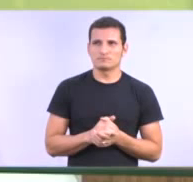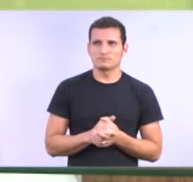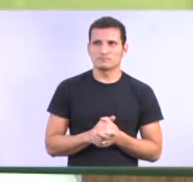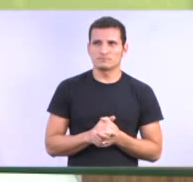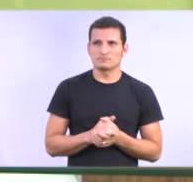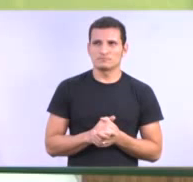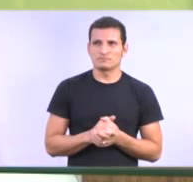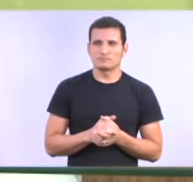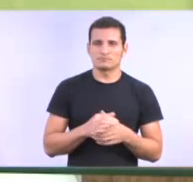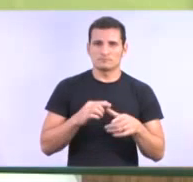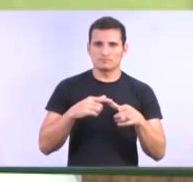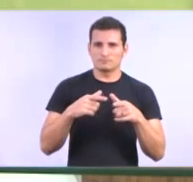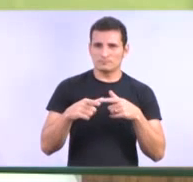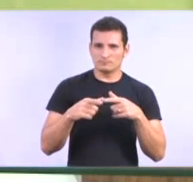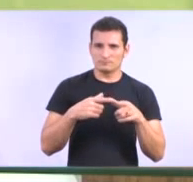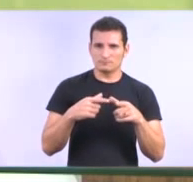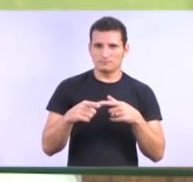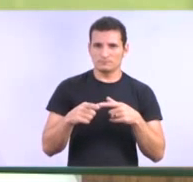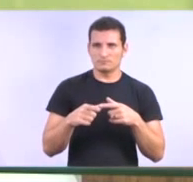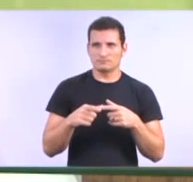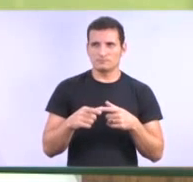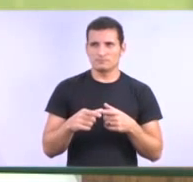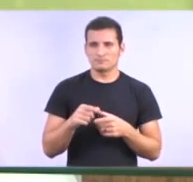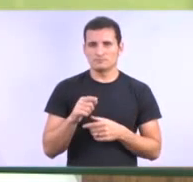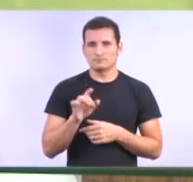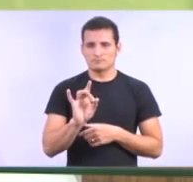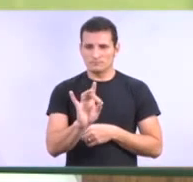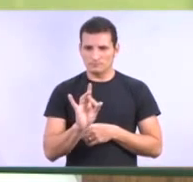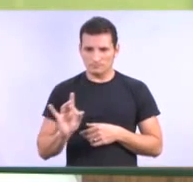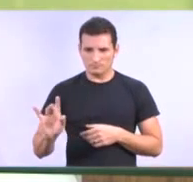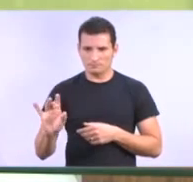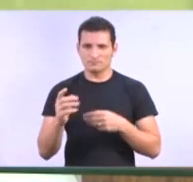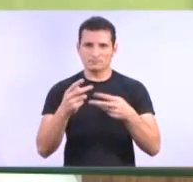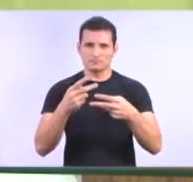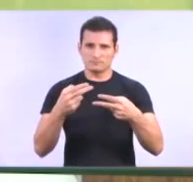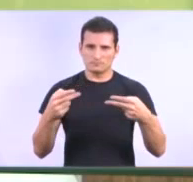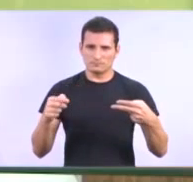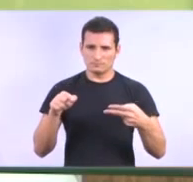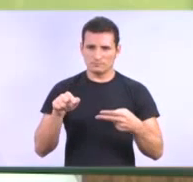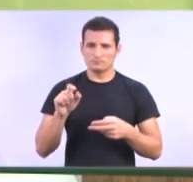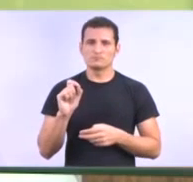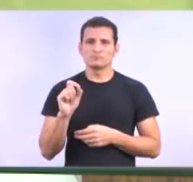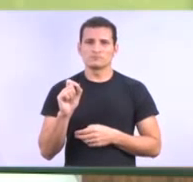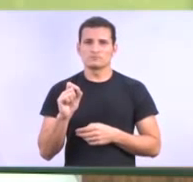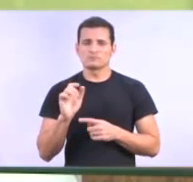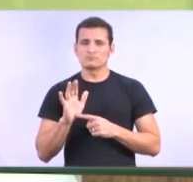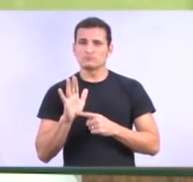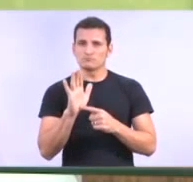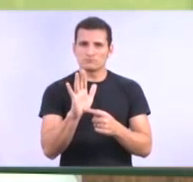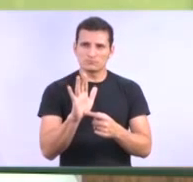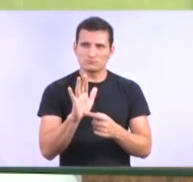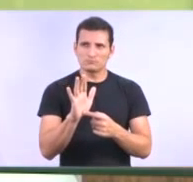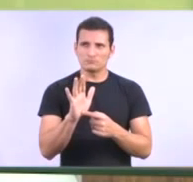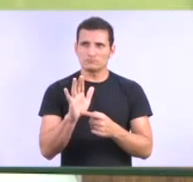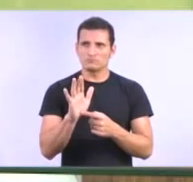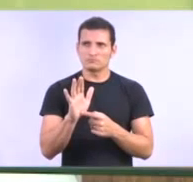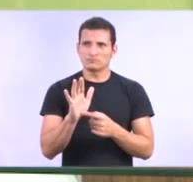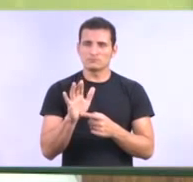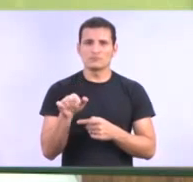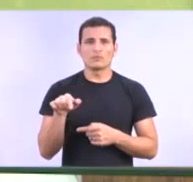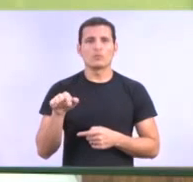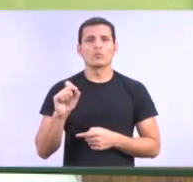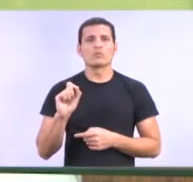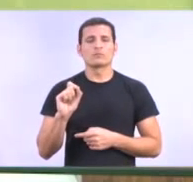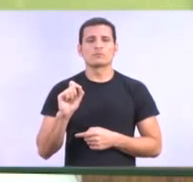estrela, você tem cada equipamento, ele sinaliza quando está ativo na